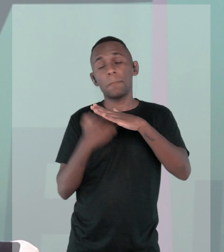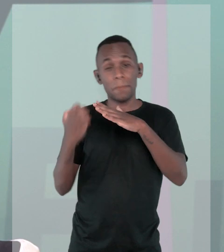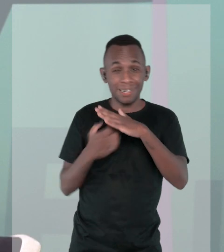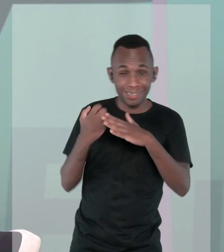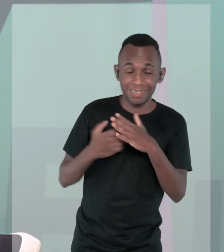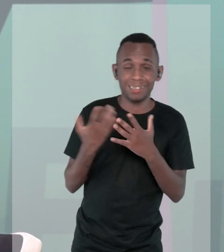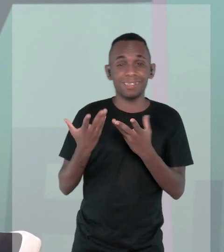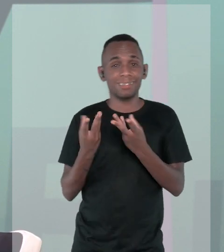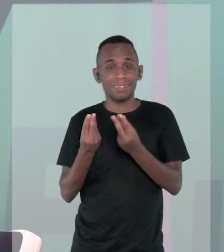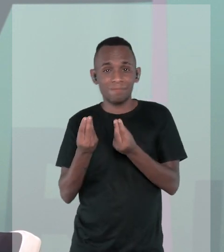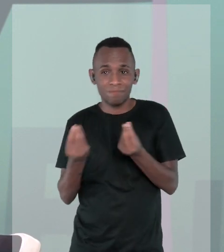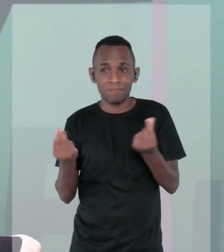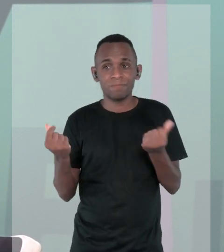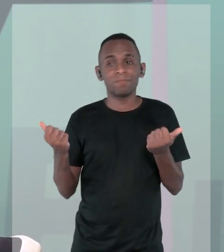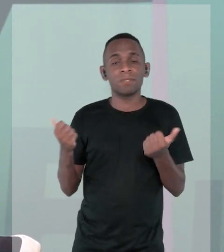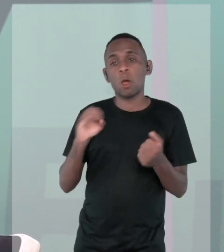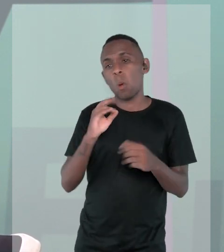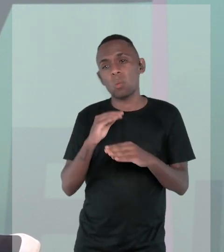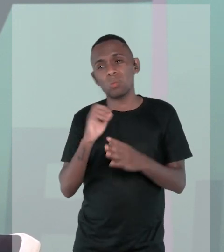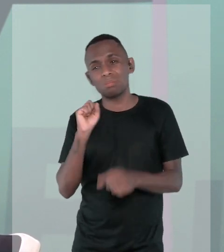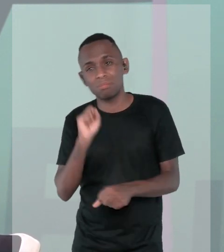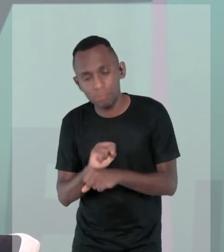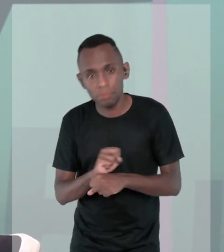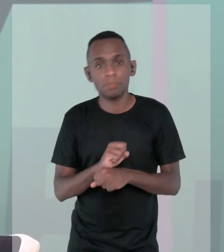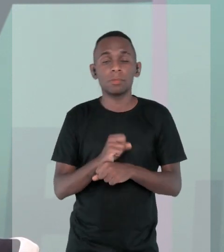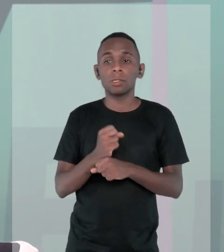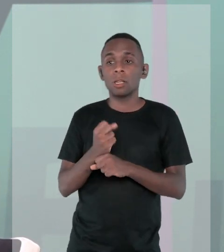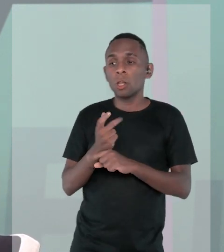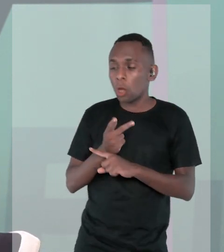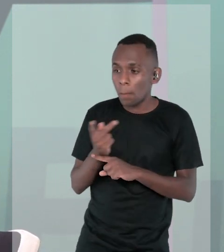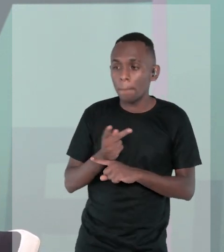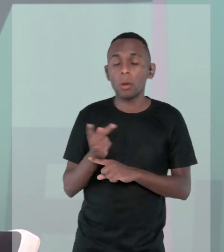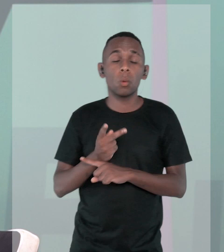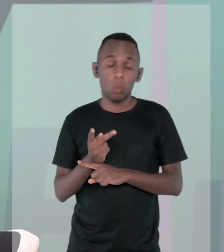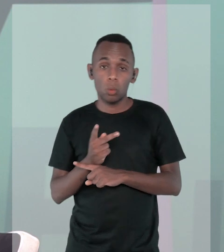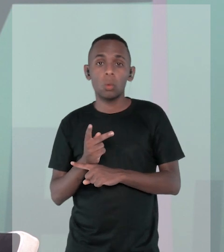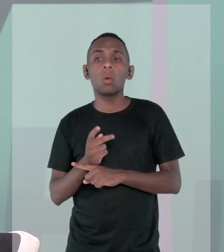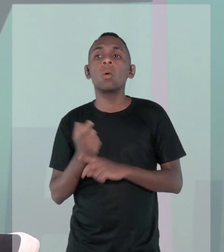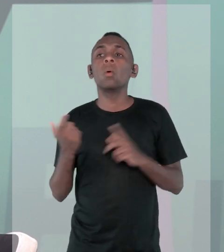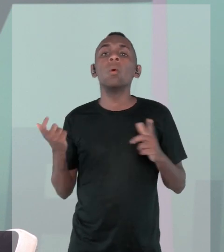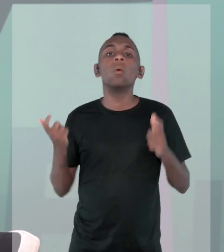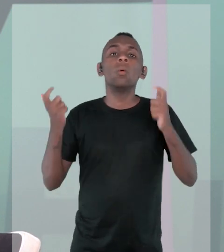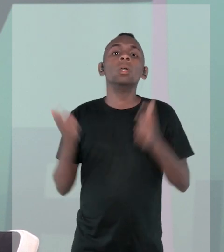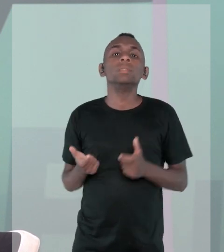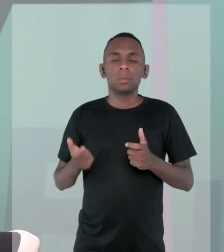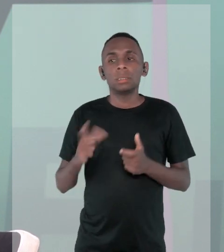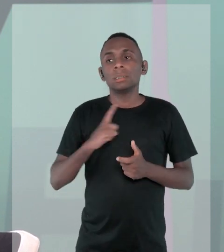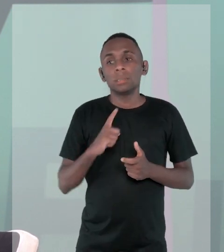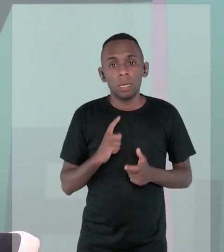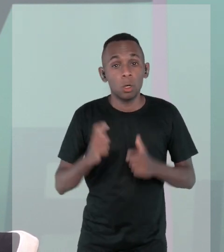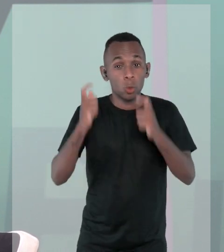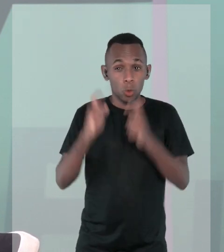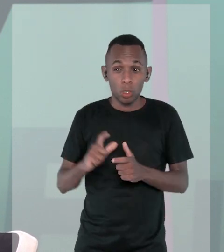estão frágeis, opacas, e a gente procura, né, Fabrício? Onde é que está aqui? Tem um lugar